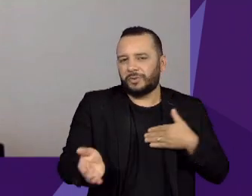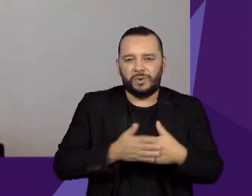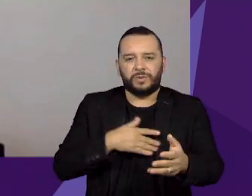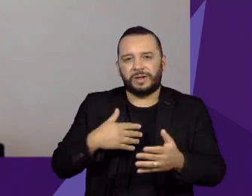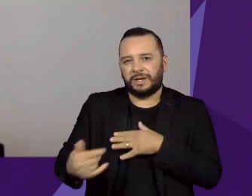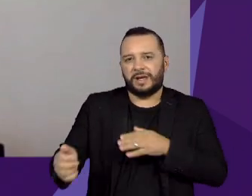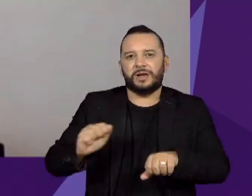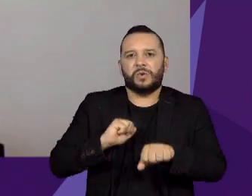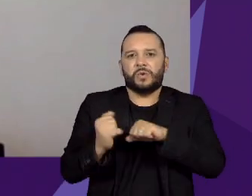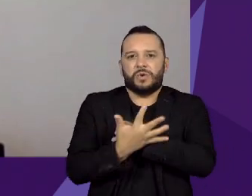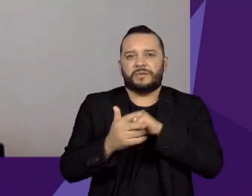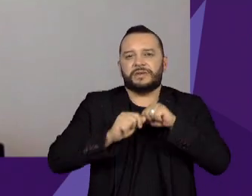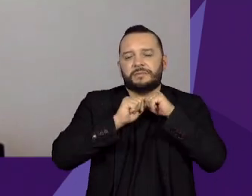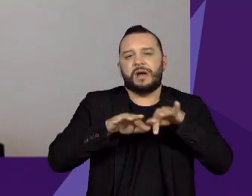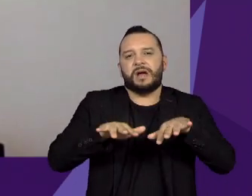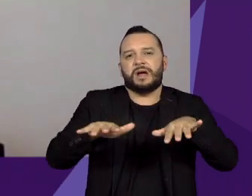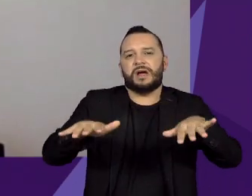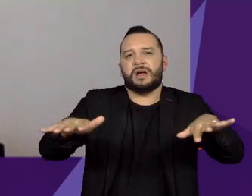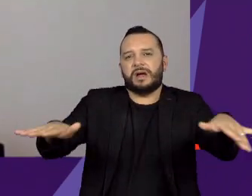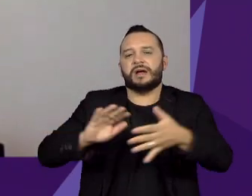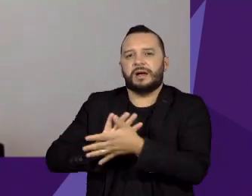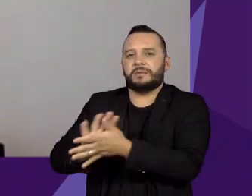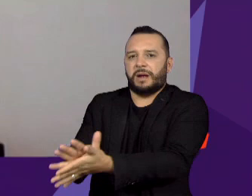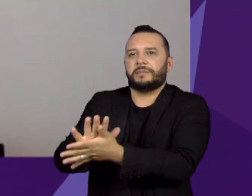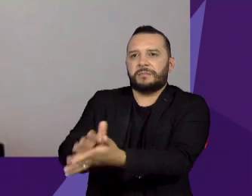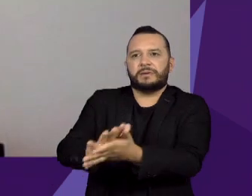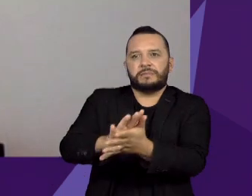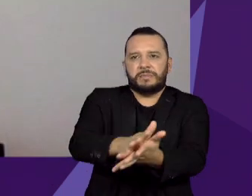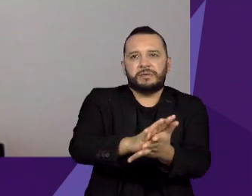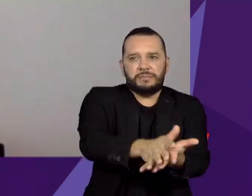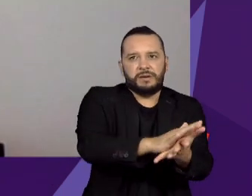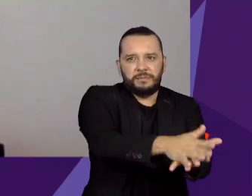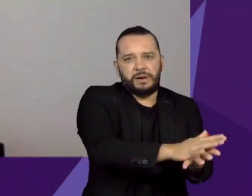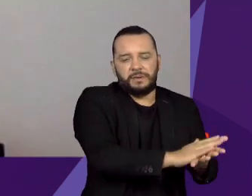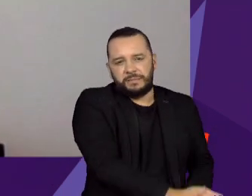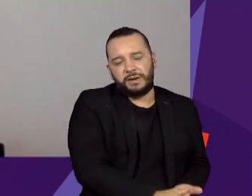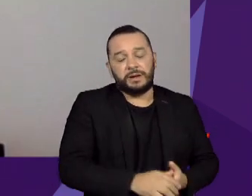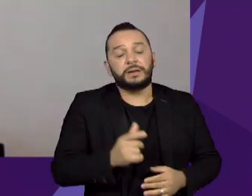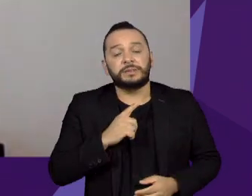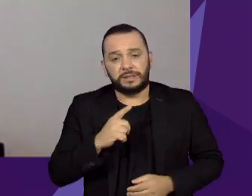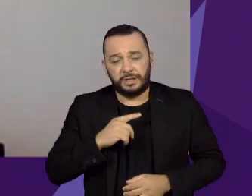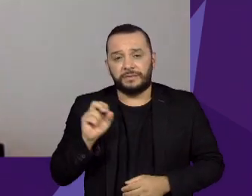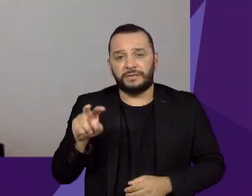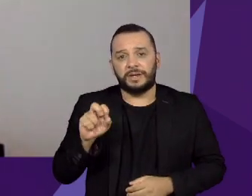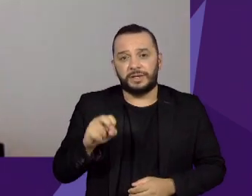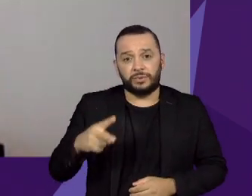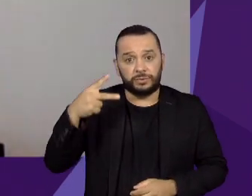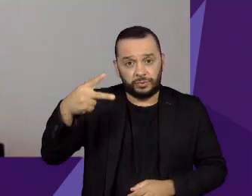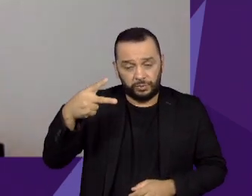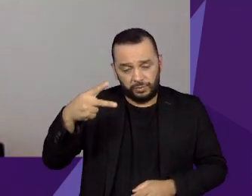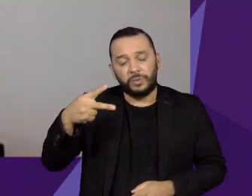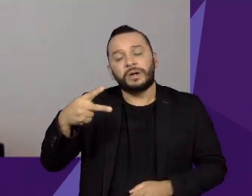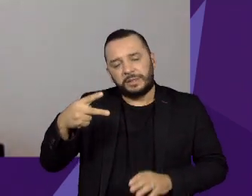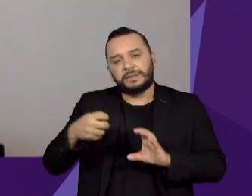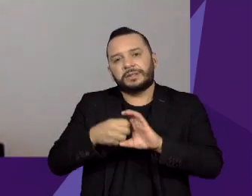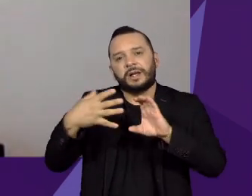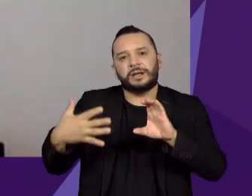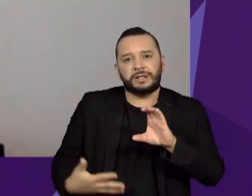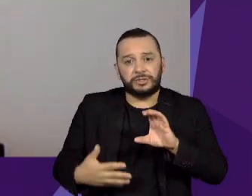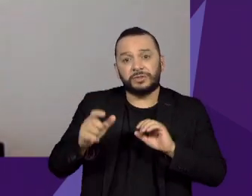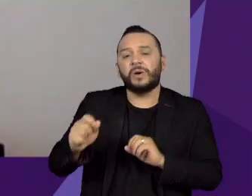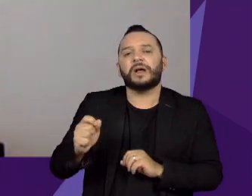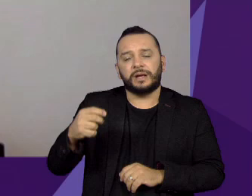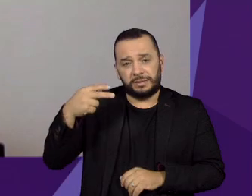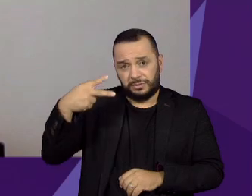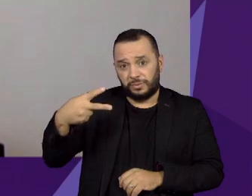classe social, ele ele vírus só tem duas características, quanto que ele multiplica, quer dizer, quanto que